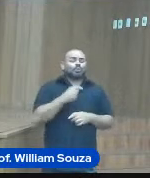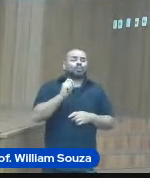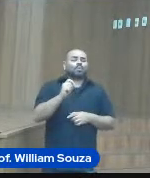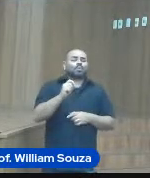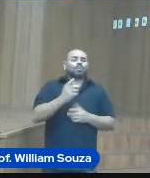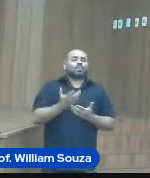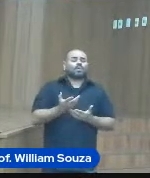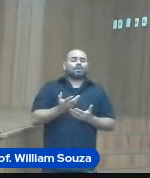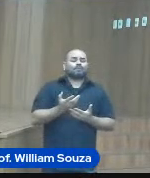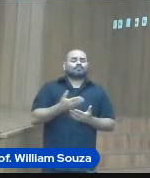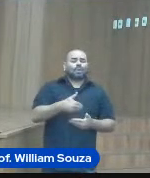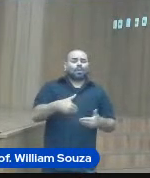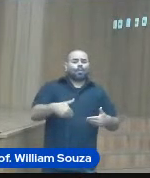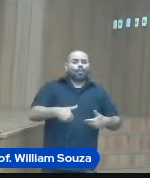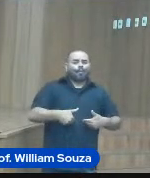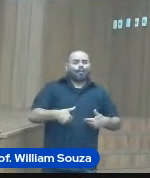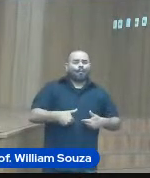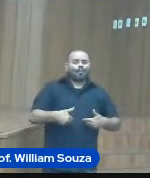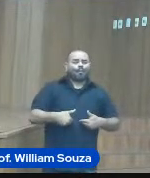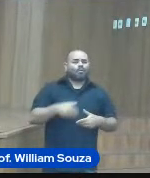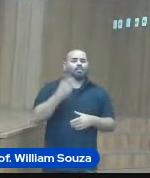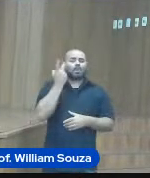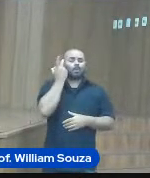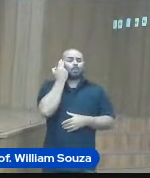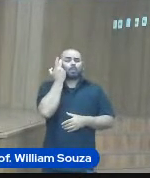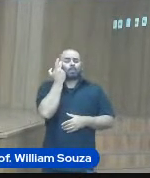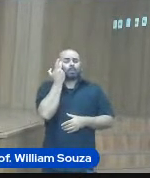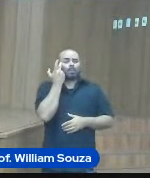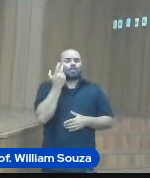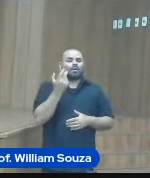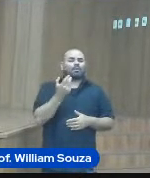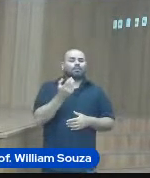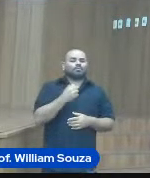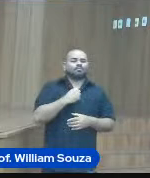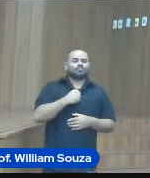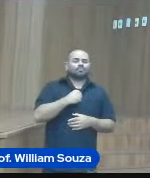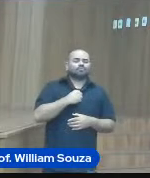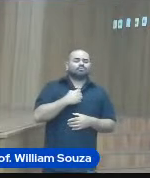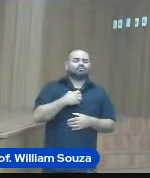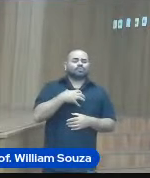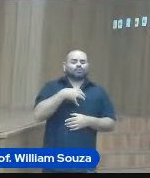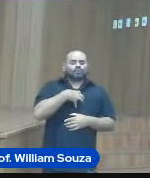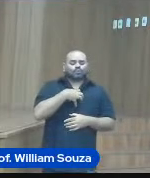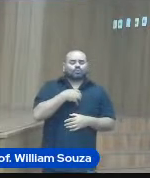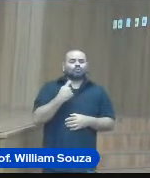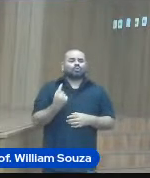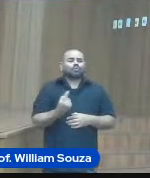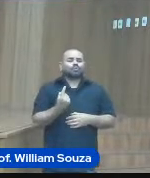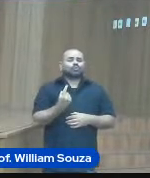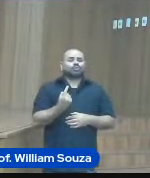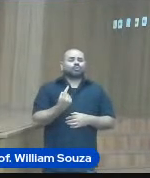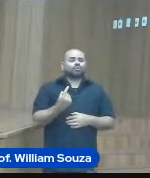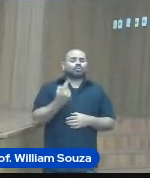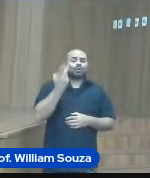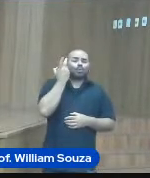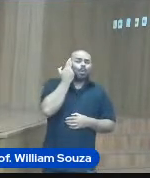a gente naturalizou a solidão, a gente naturalizou o desrespeito ao outro,